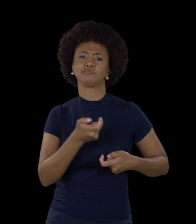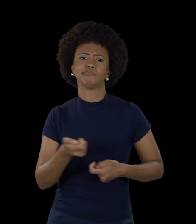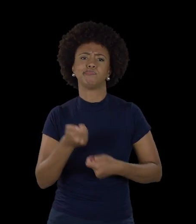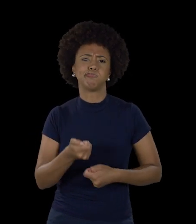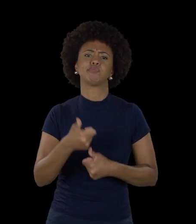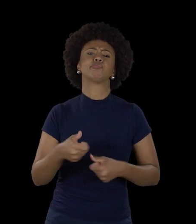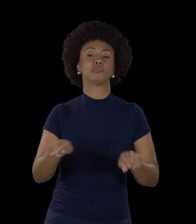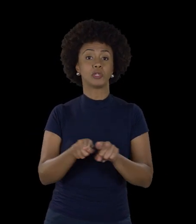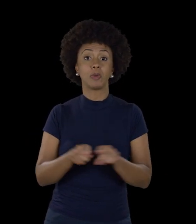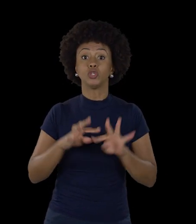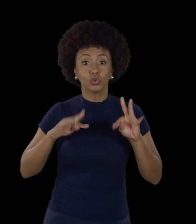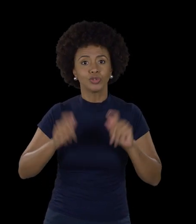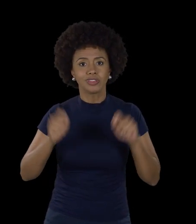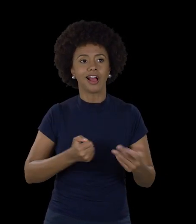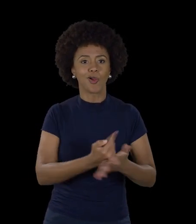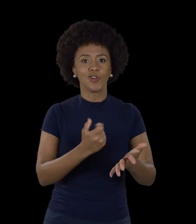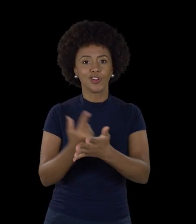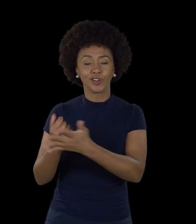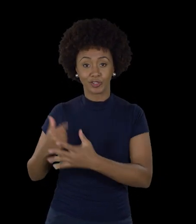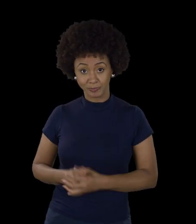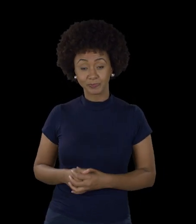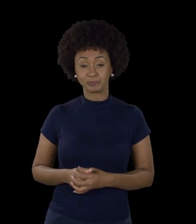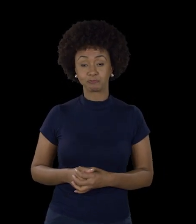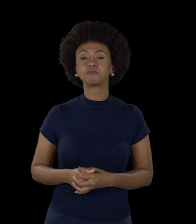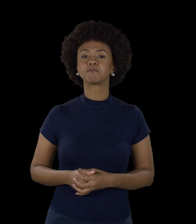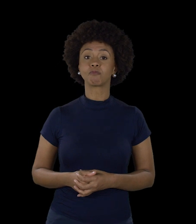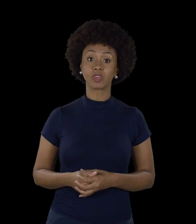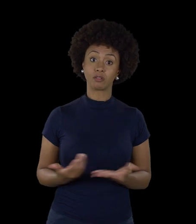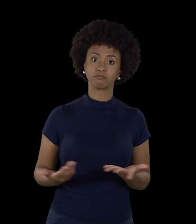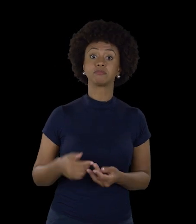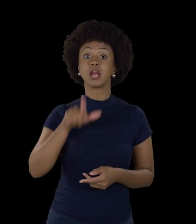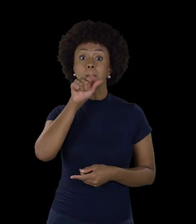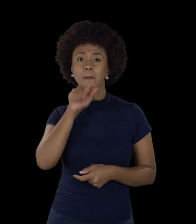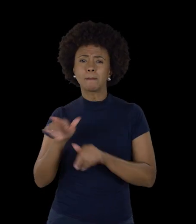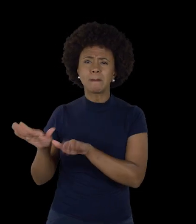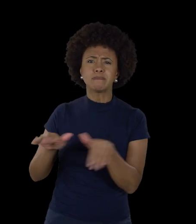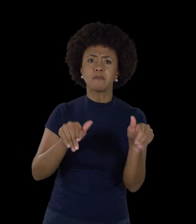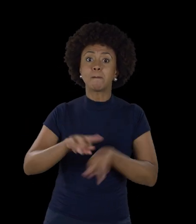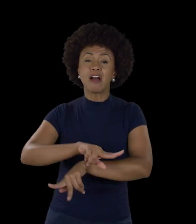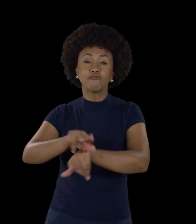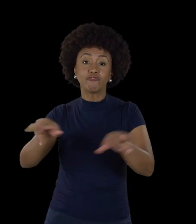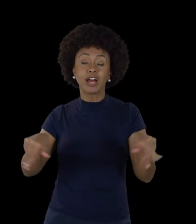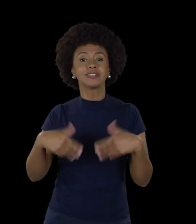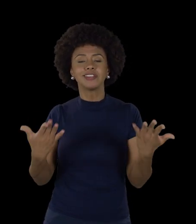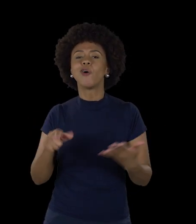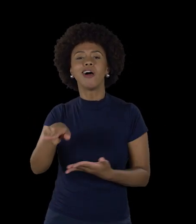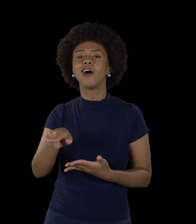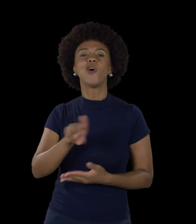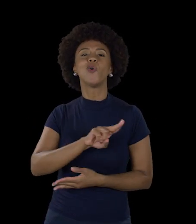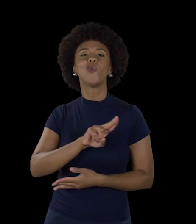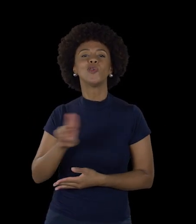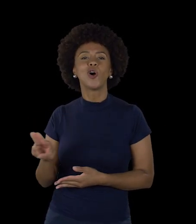ser comprado ao longo do caminho. Em razão do grande número de aves, a cidade é conhecida como Doce Terra dos